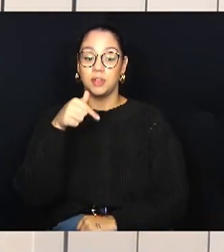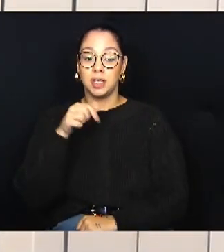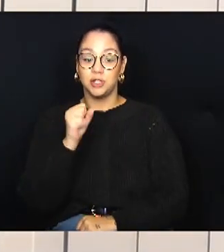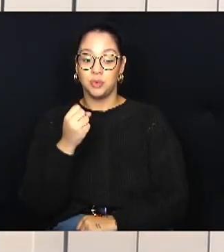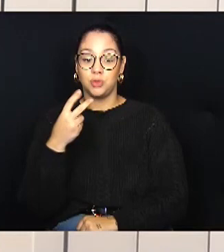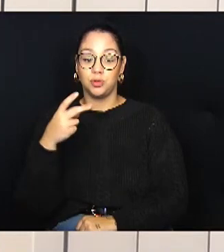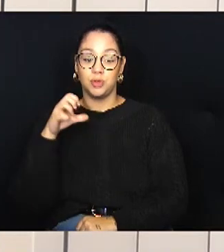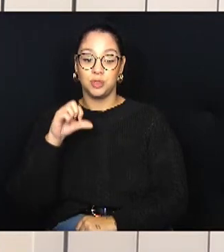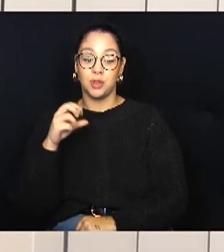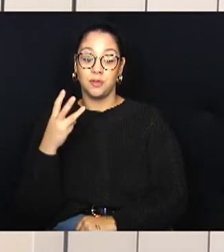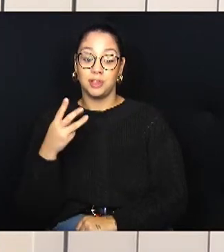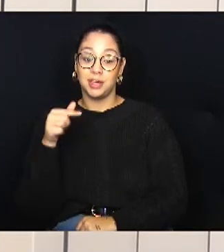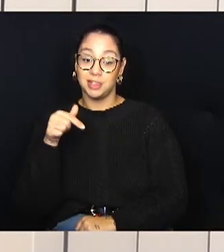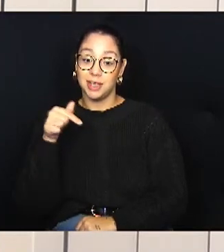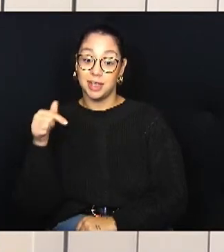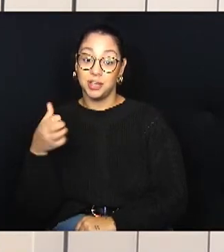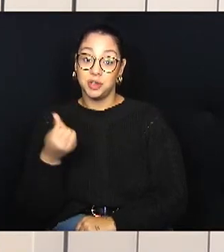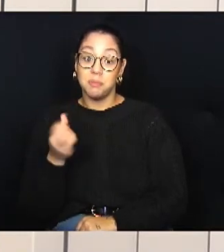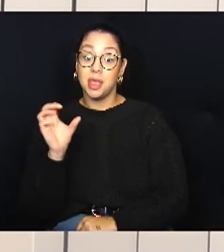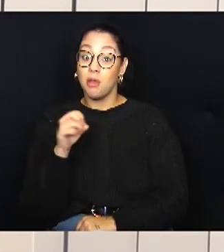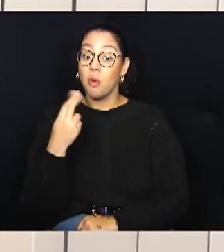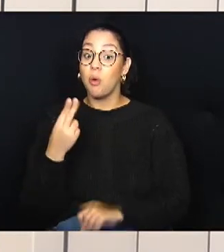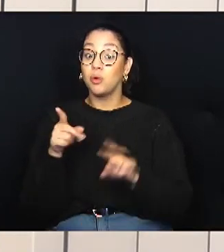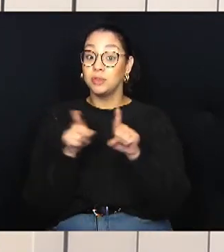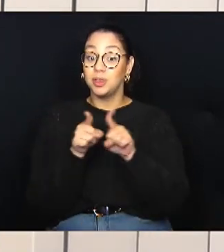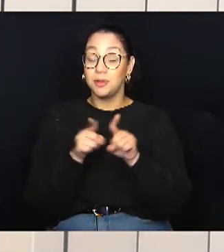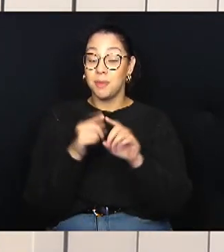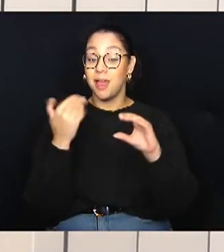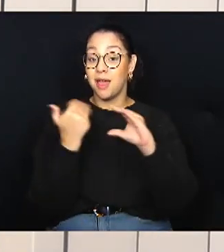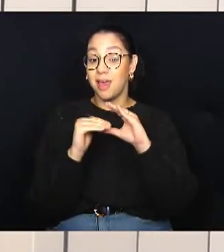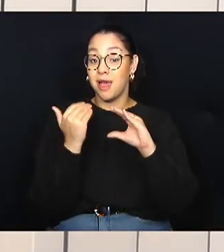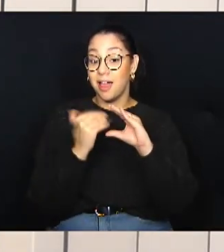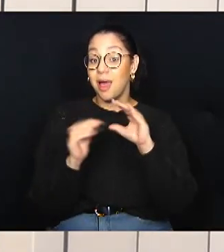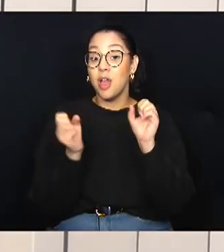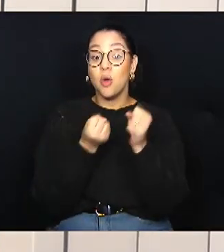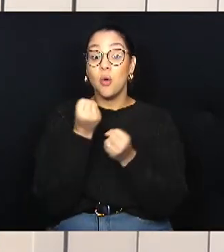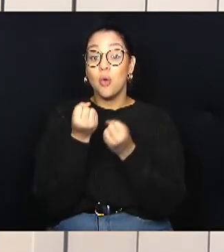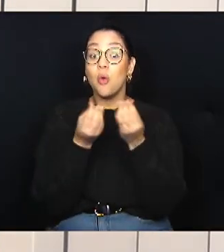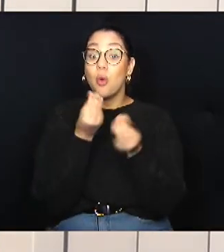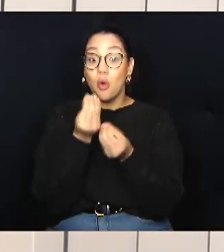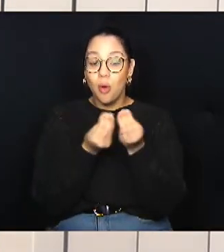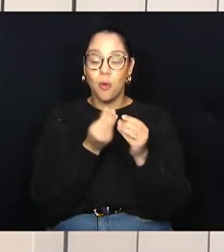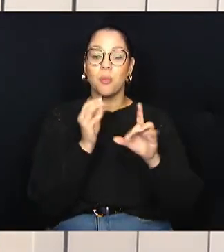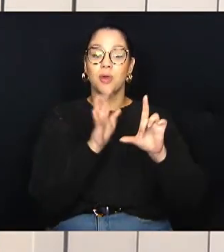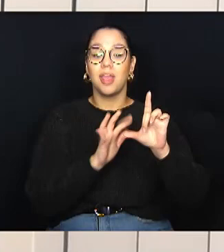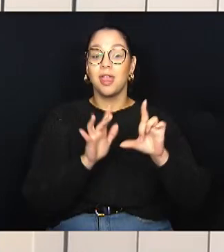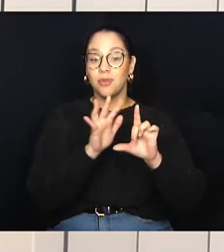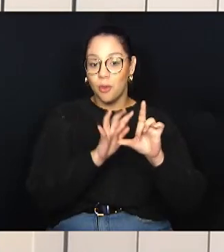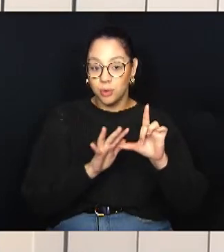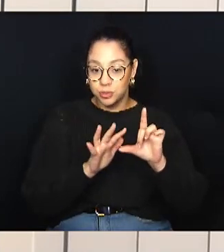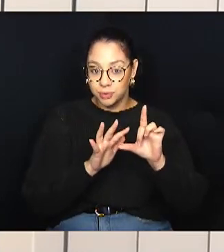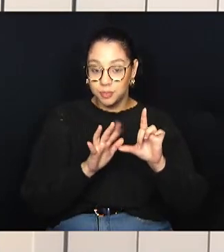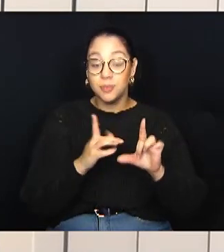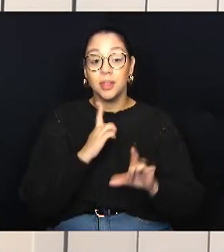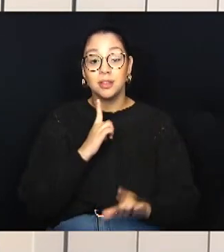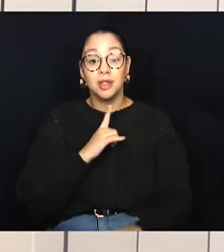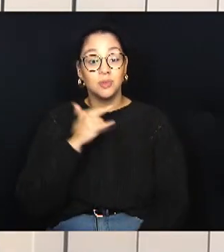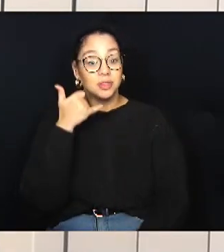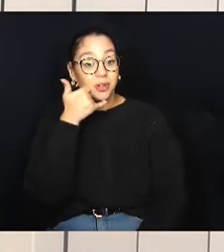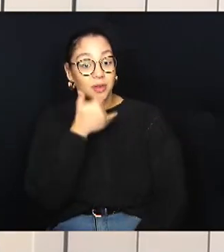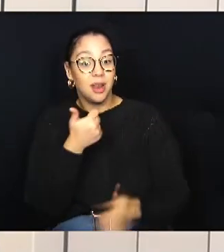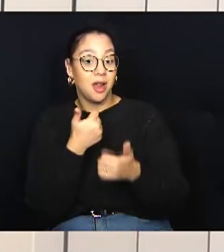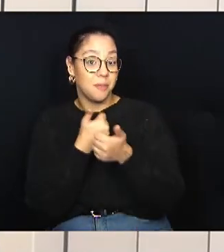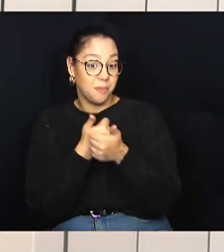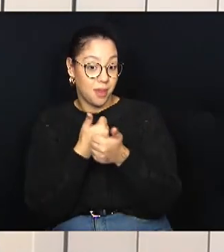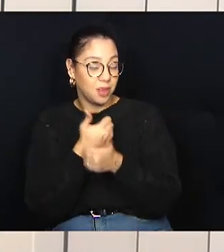978293776. Ou você tem a opção de enviar uma mensagem através do nosso QR Code. Como é que ele funciona? Está com o seu celular aí perto?